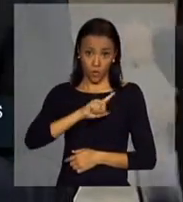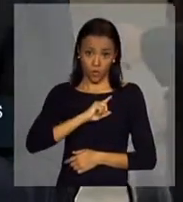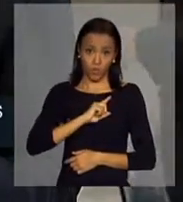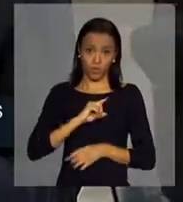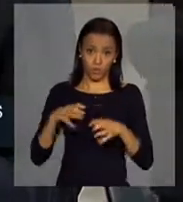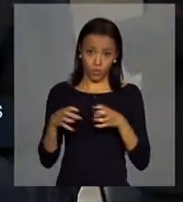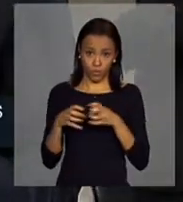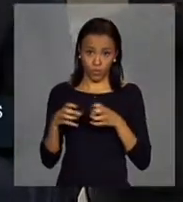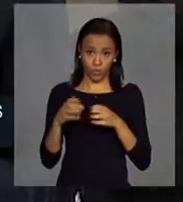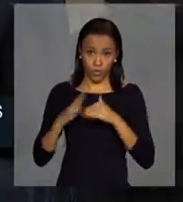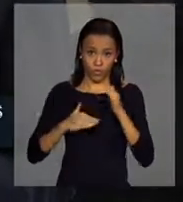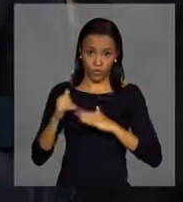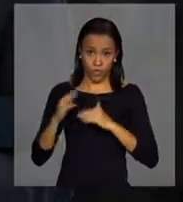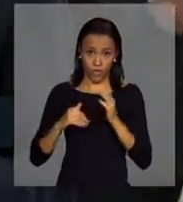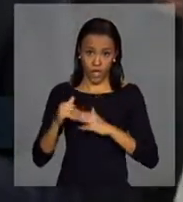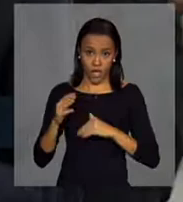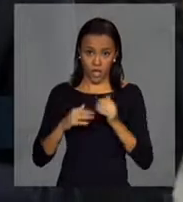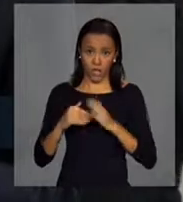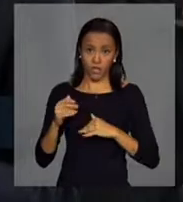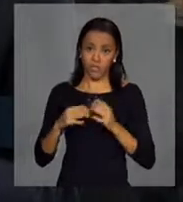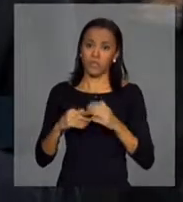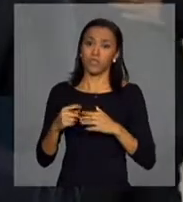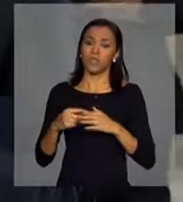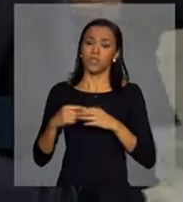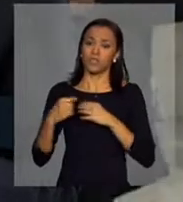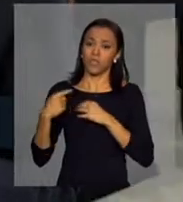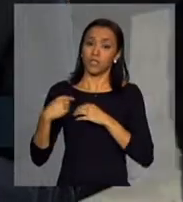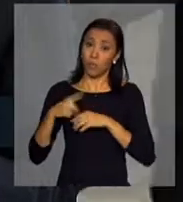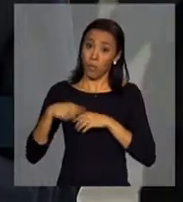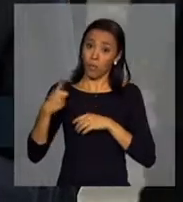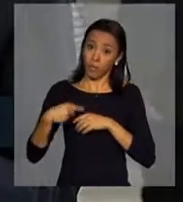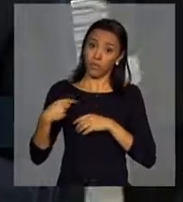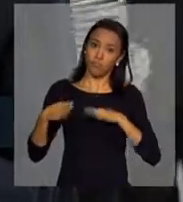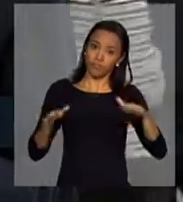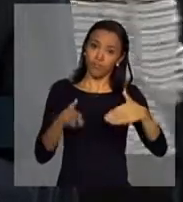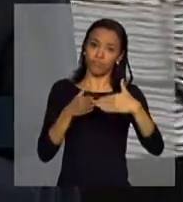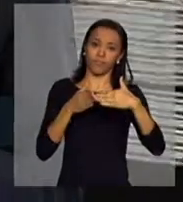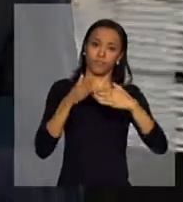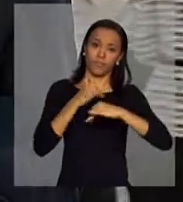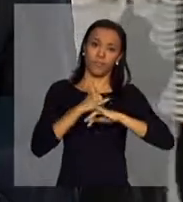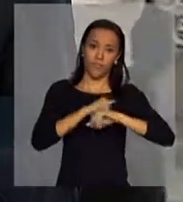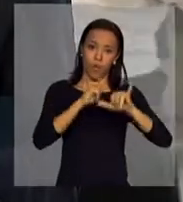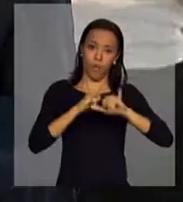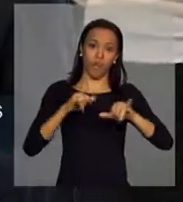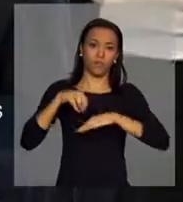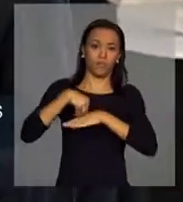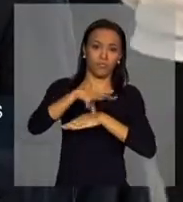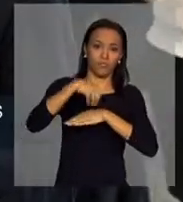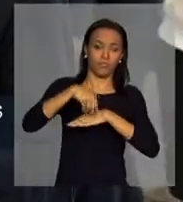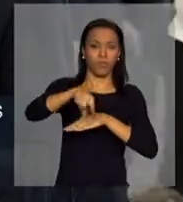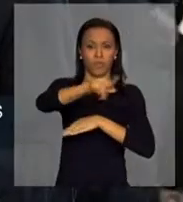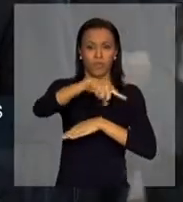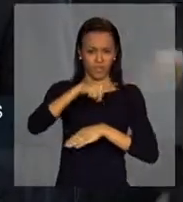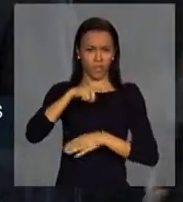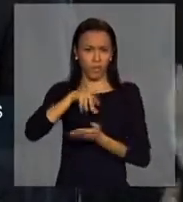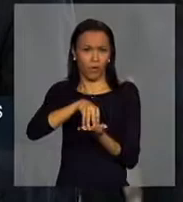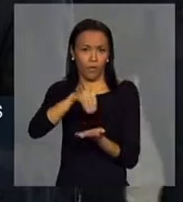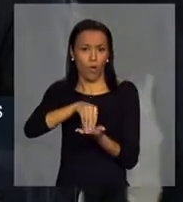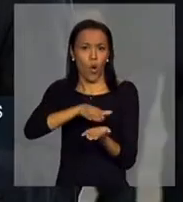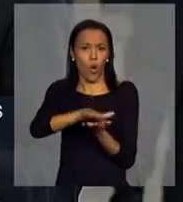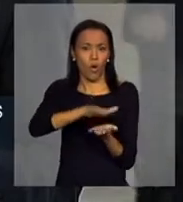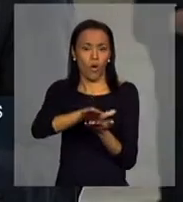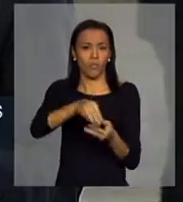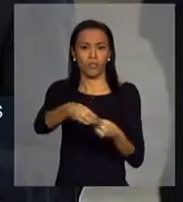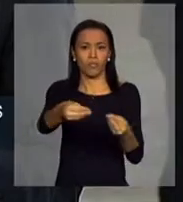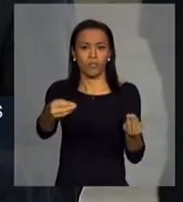disso se aprofundasse nesse debate com os senhores. Mas cópia para a gente, ministro. Falou em 12%